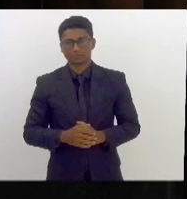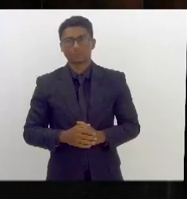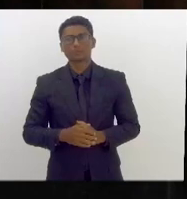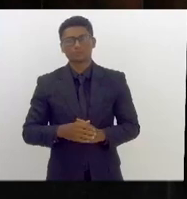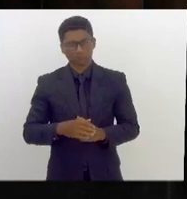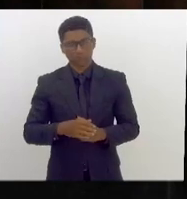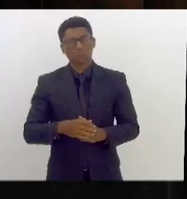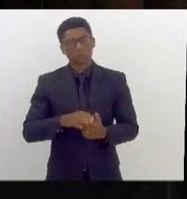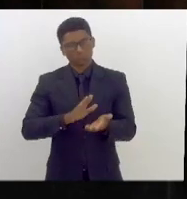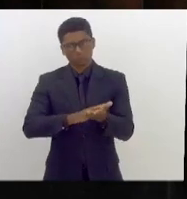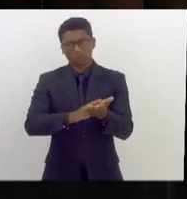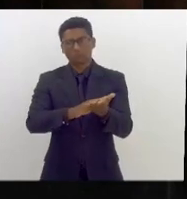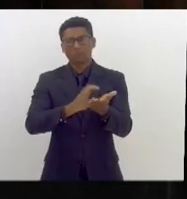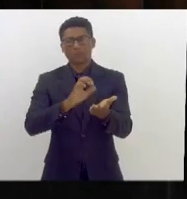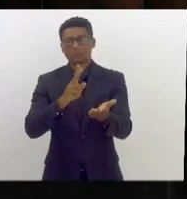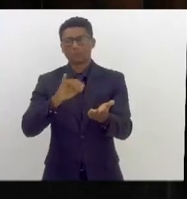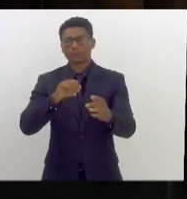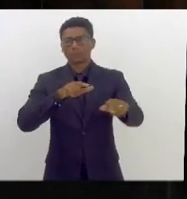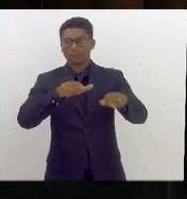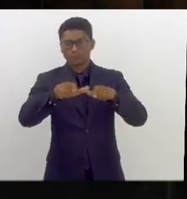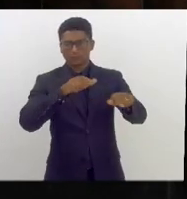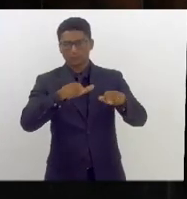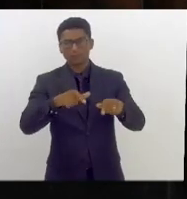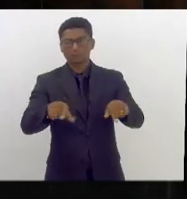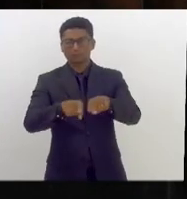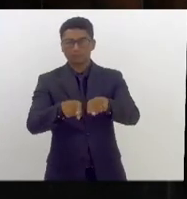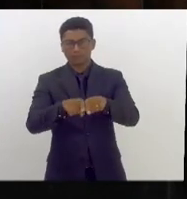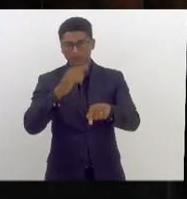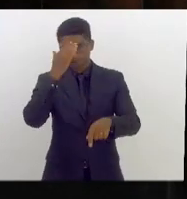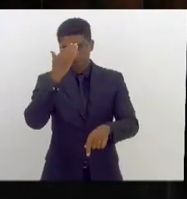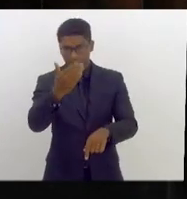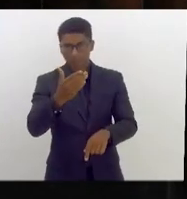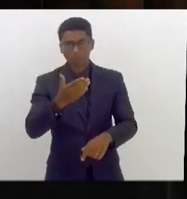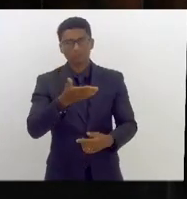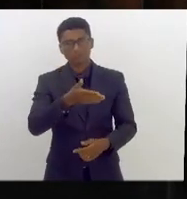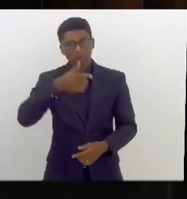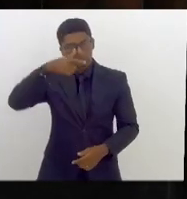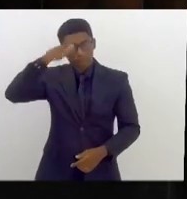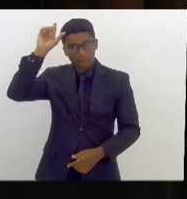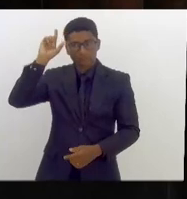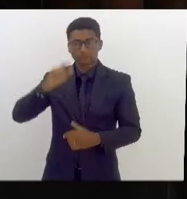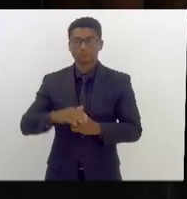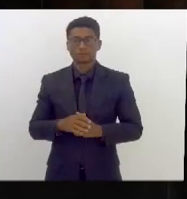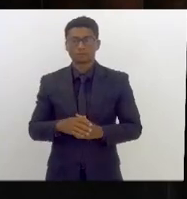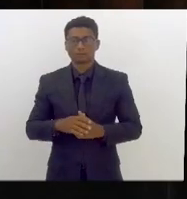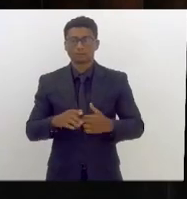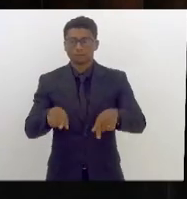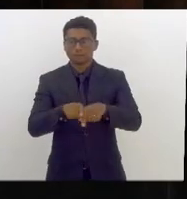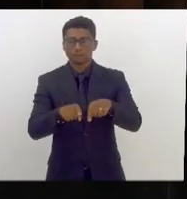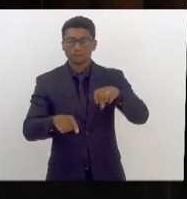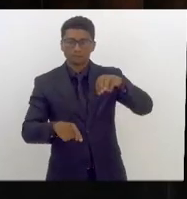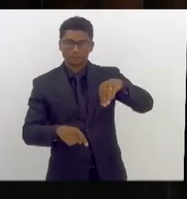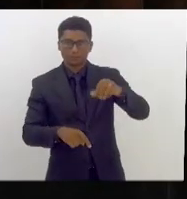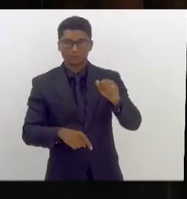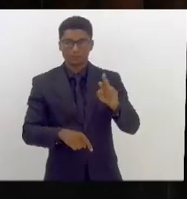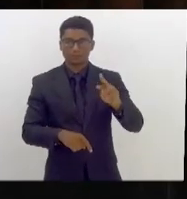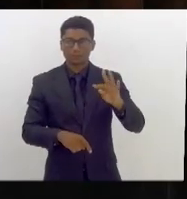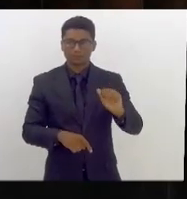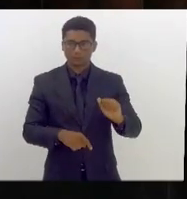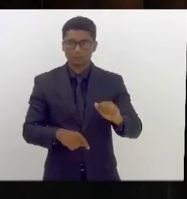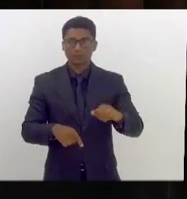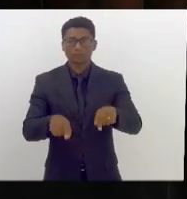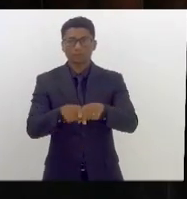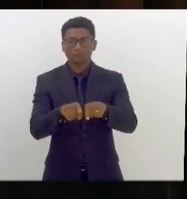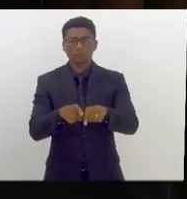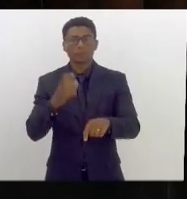reverencio o trabalho da CPI, agradeço a deputado Luiz Paulo, deputada Marta Rocha, deputado Valdec, pelos